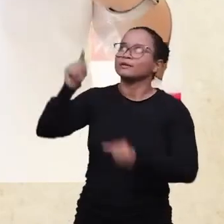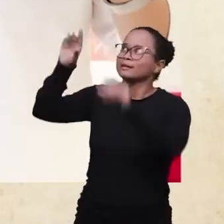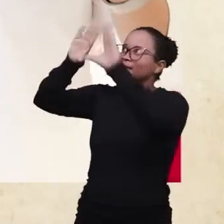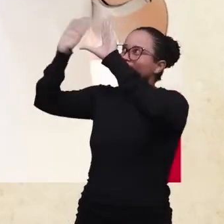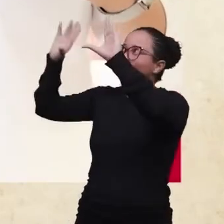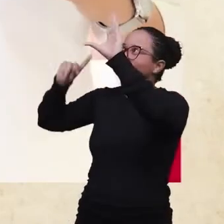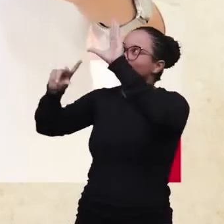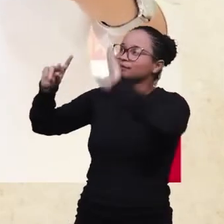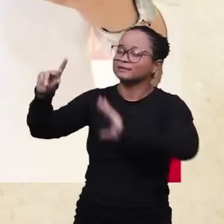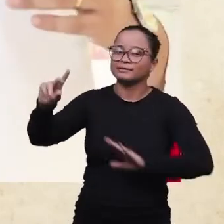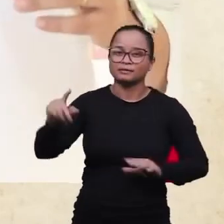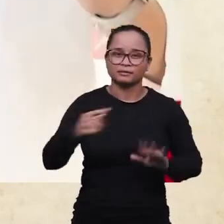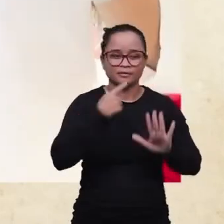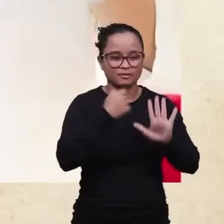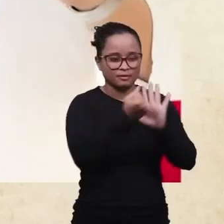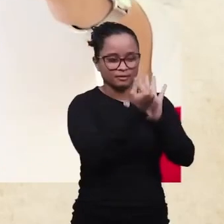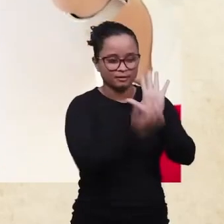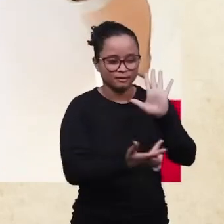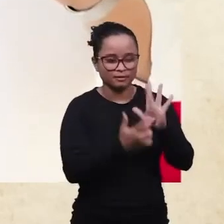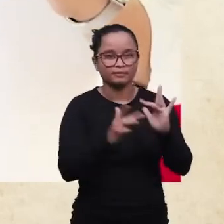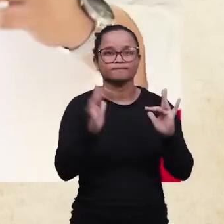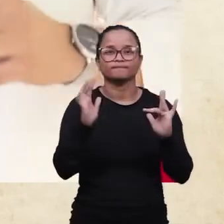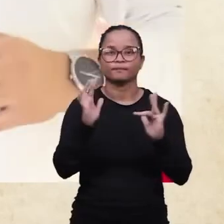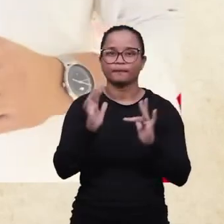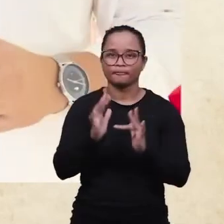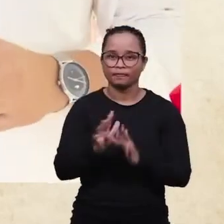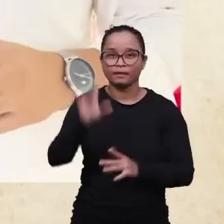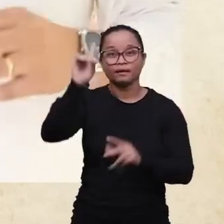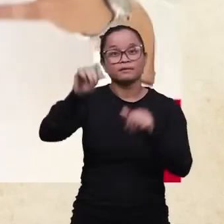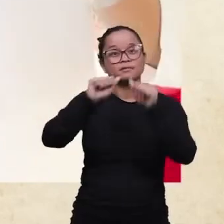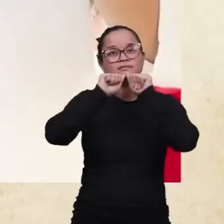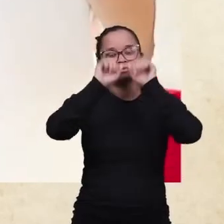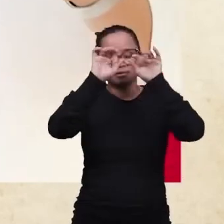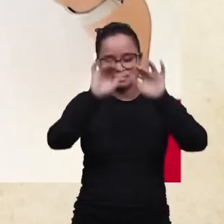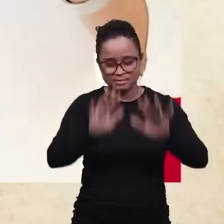quando nós chegarmos nos céus, pelo sangue do Cordeiro.